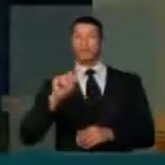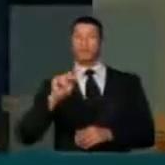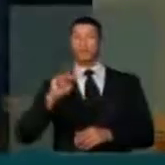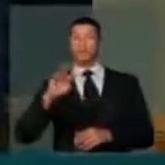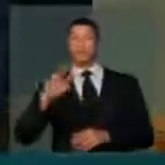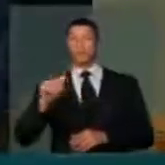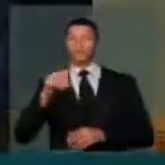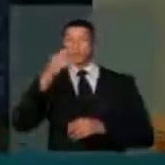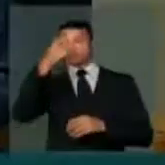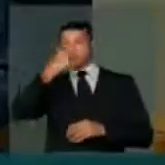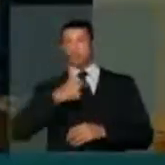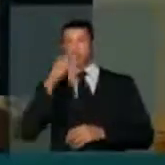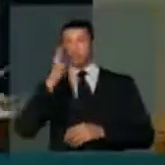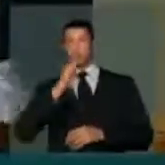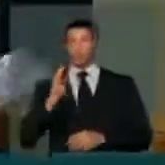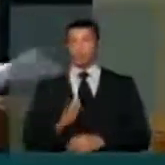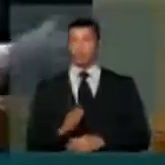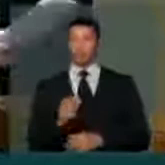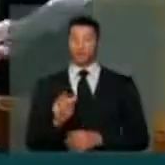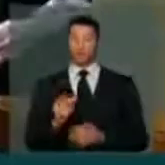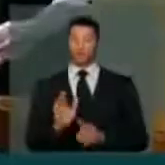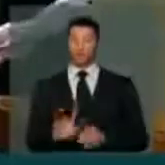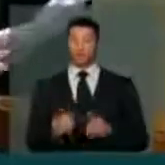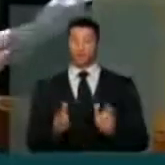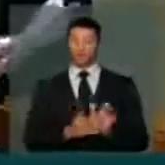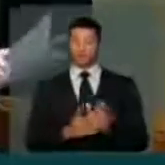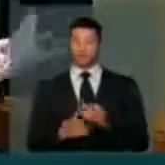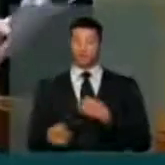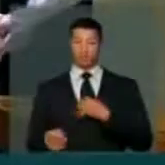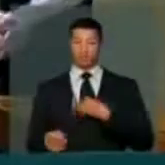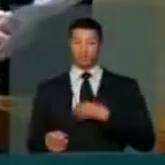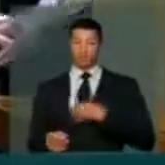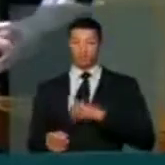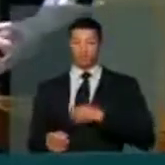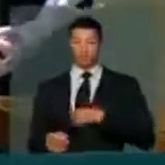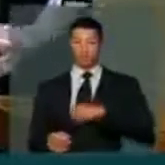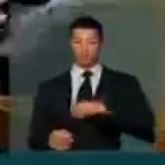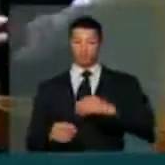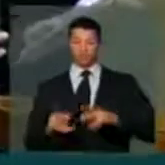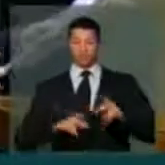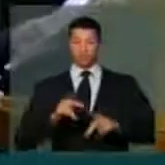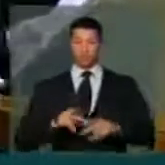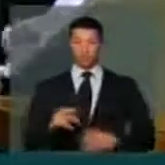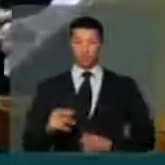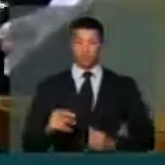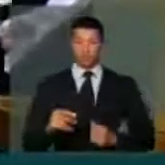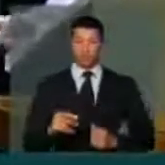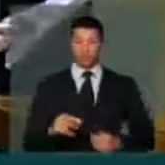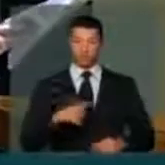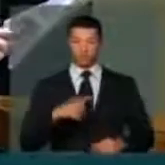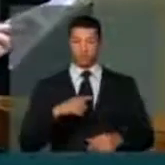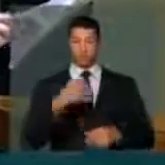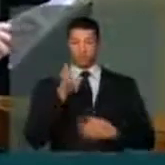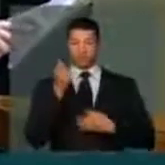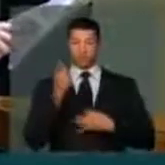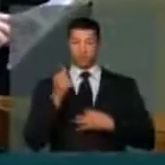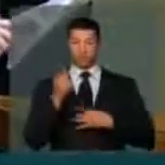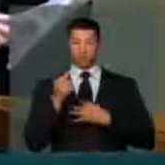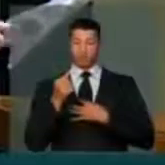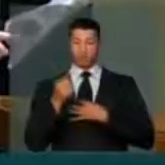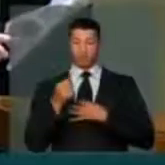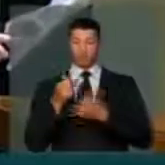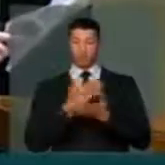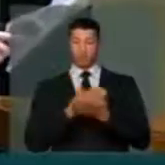brasileiro, a renda per capita, aquilo que foi propagado, que a população teve uma melhora na sua renda, caiu agora